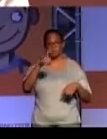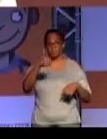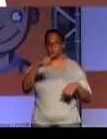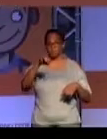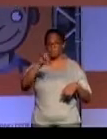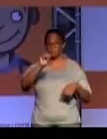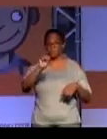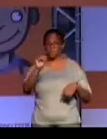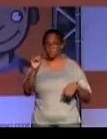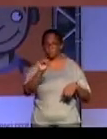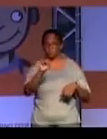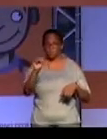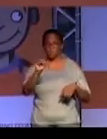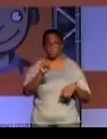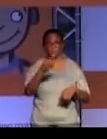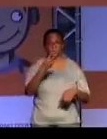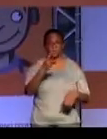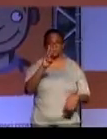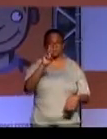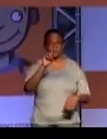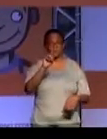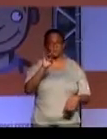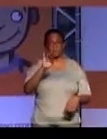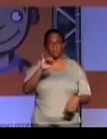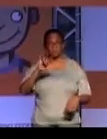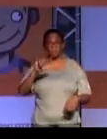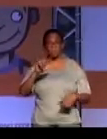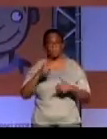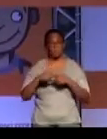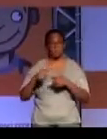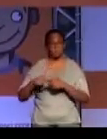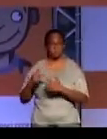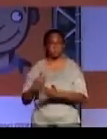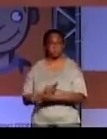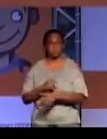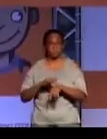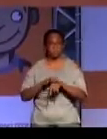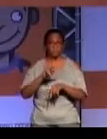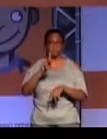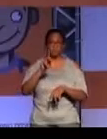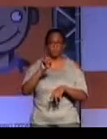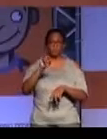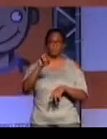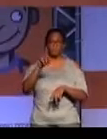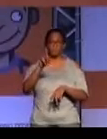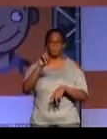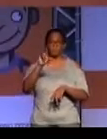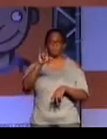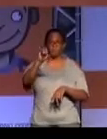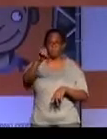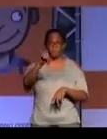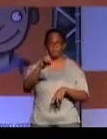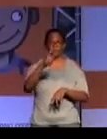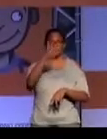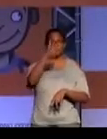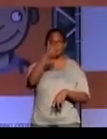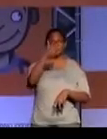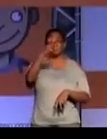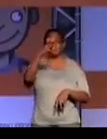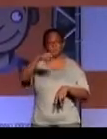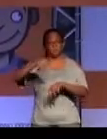1988 nós tínhamos 350 mil casos de poliomielite no mundo, em 125